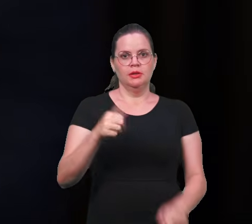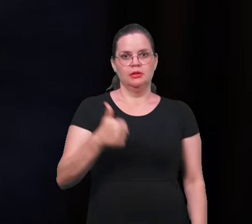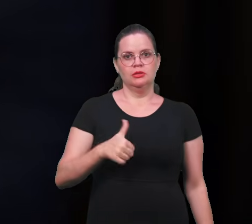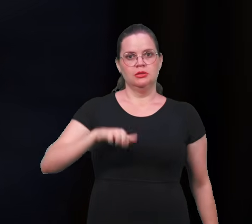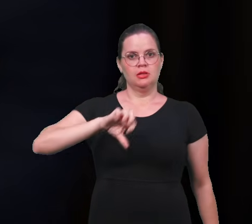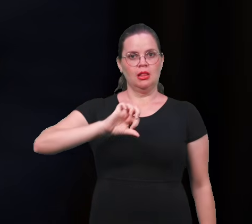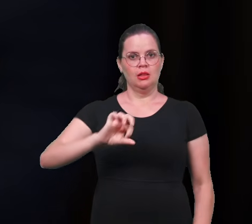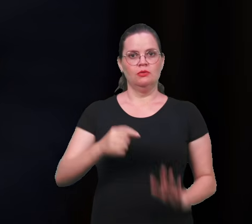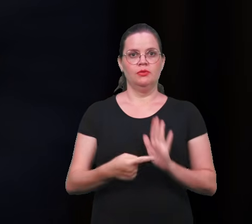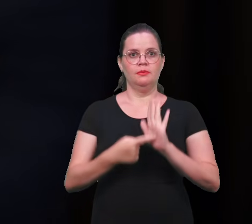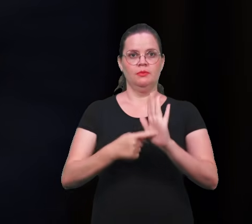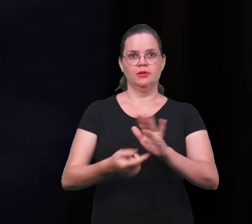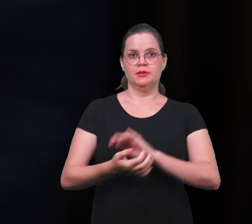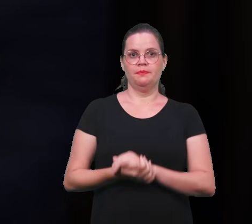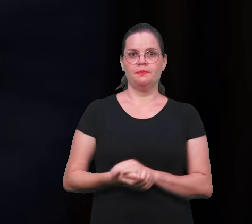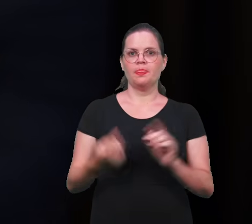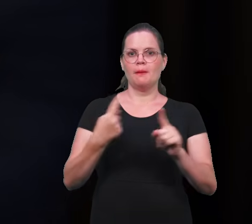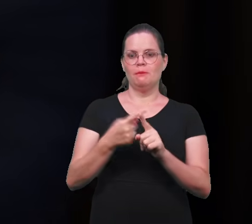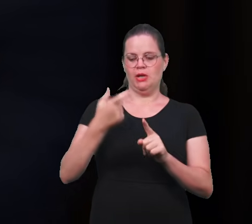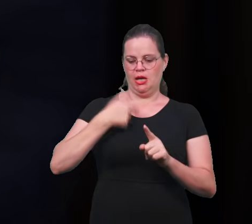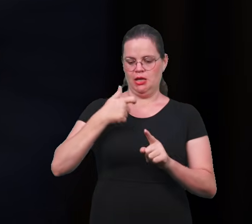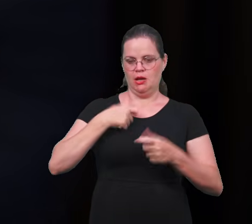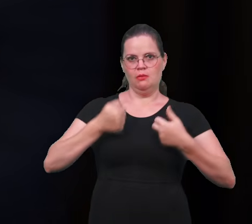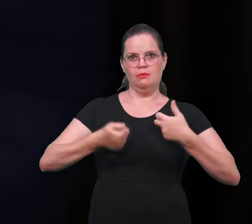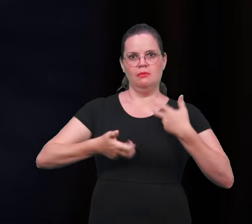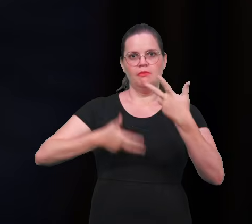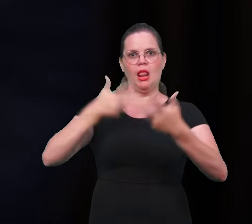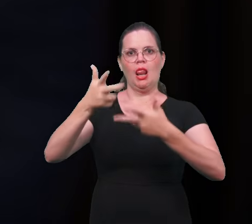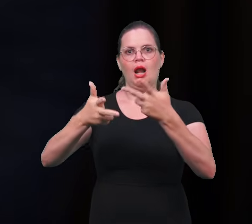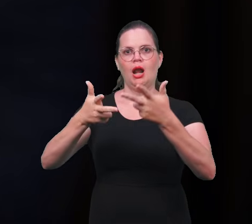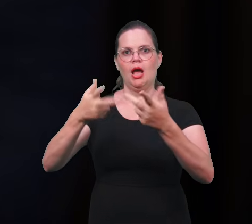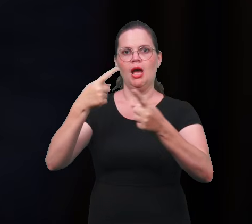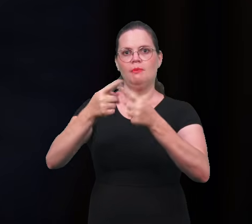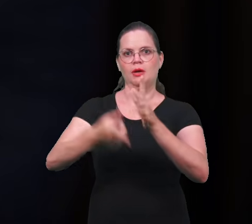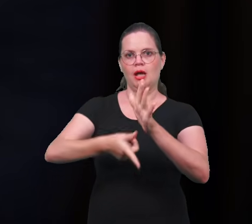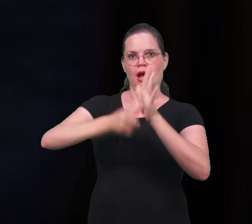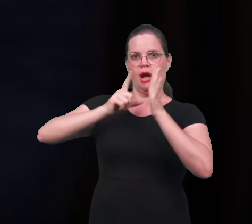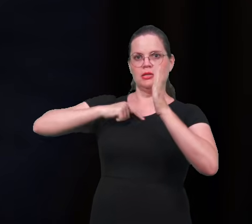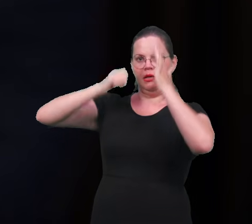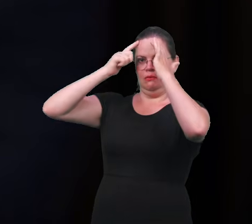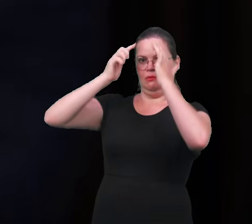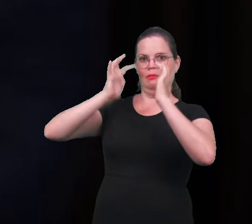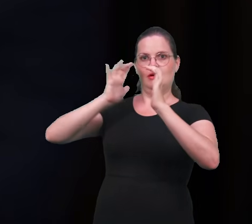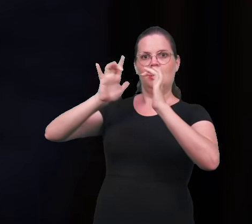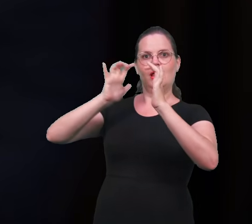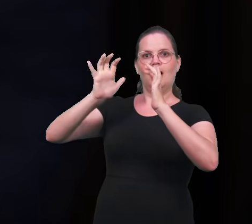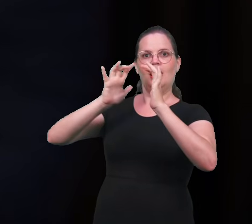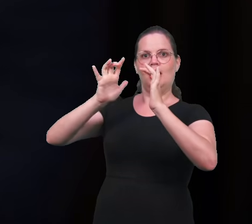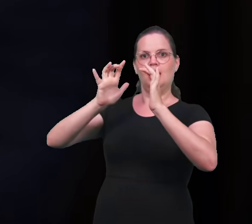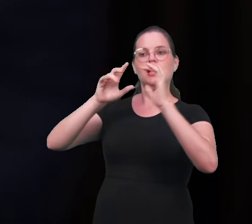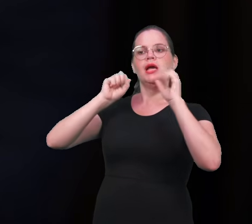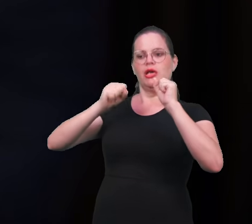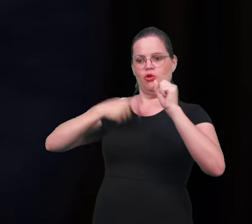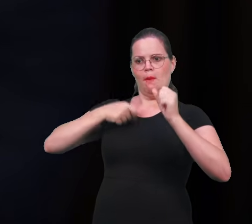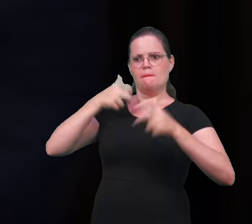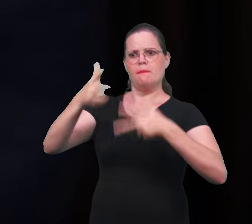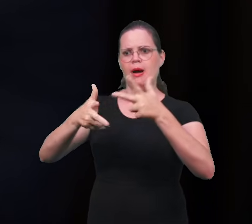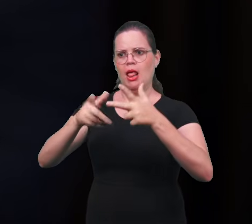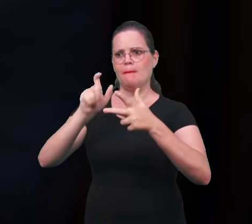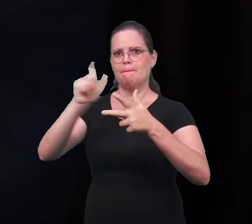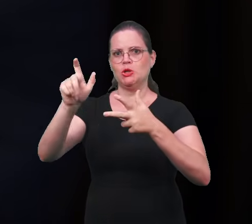mas o que sai da boca procede do coração, e isso contamina o homem.